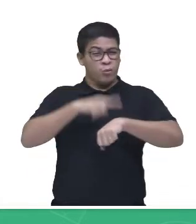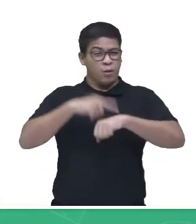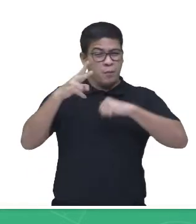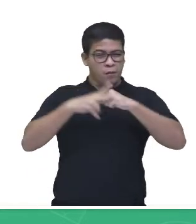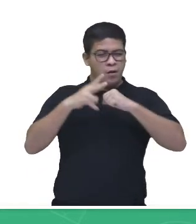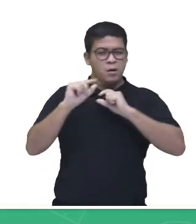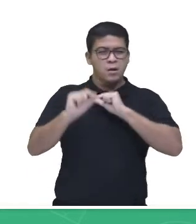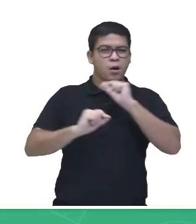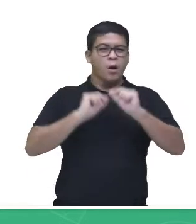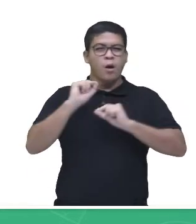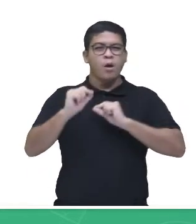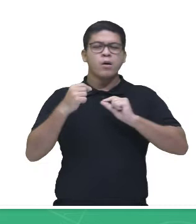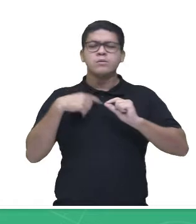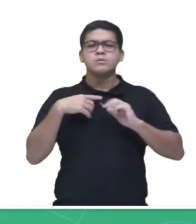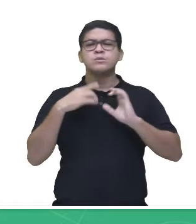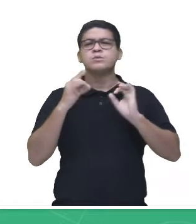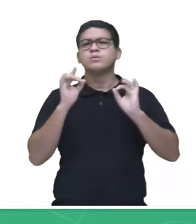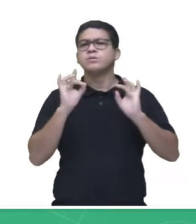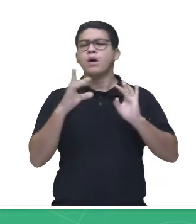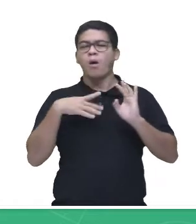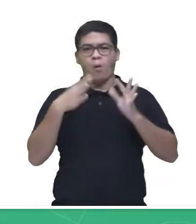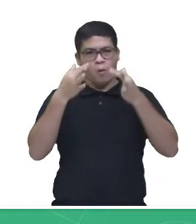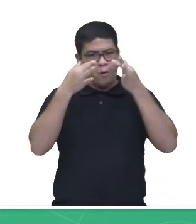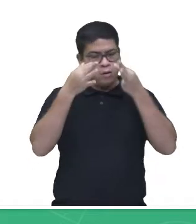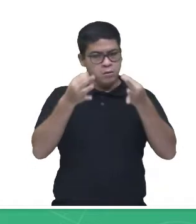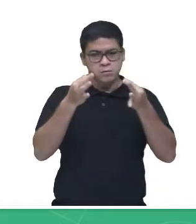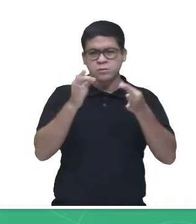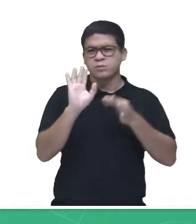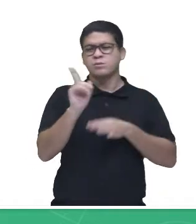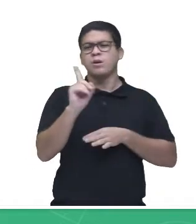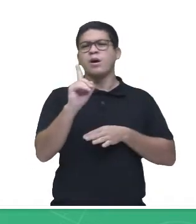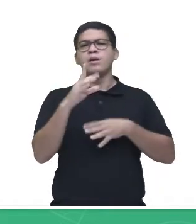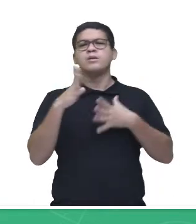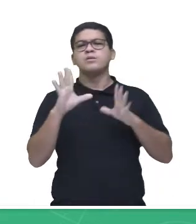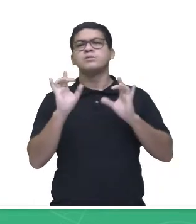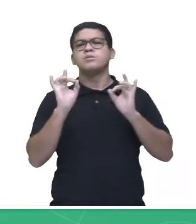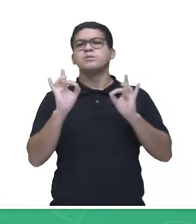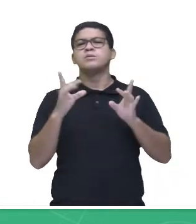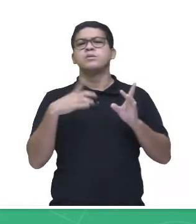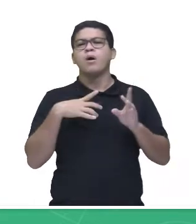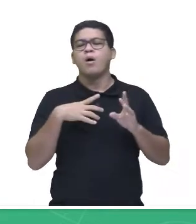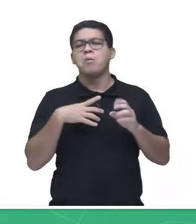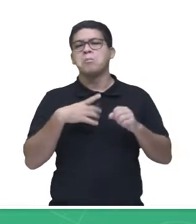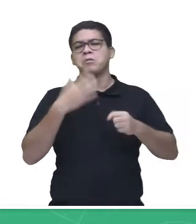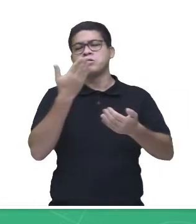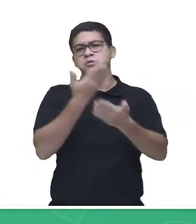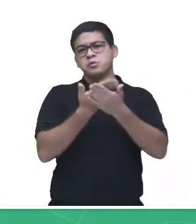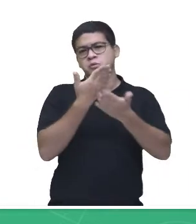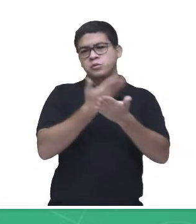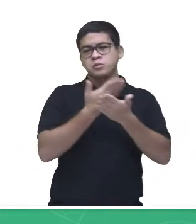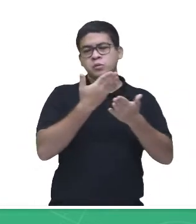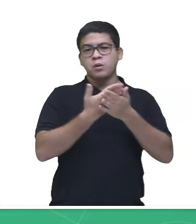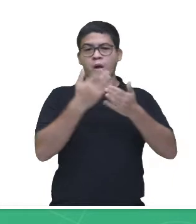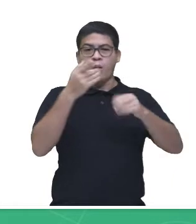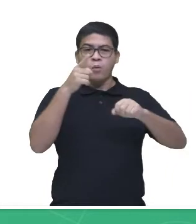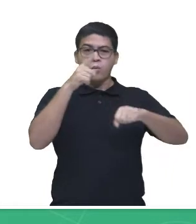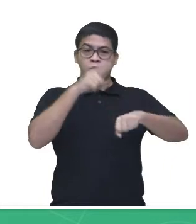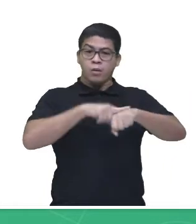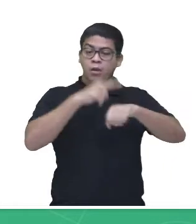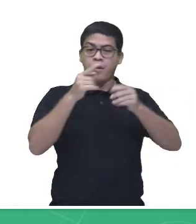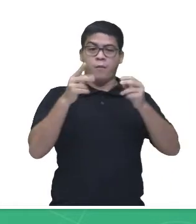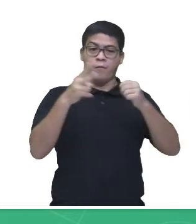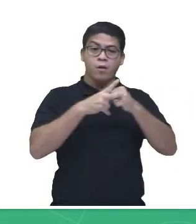tempo verbal, pessoal. Atentem para isso. Não é só uma questão de nós estarmos aqui estudando o tempo verbal. É uma questão